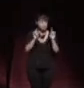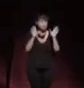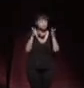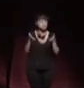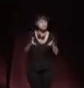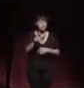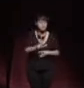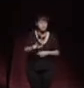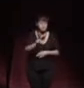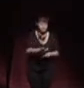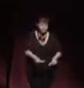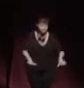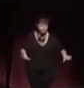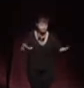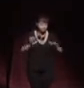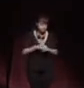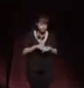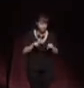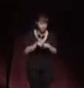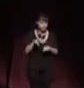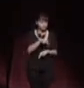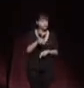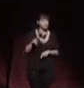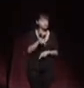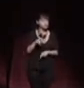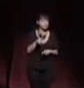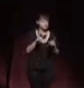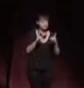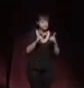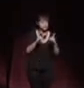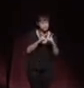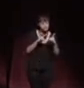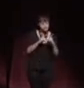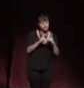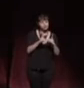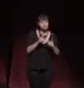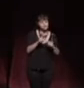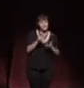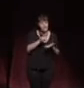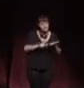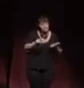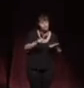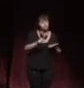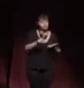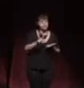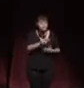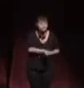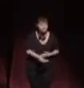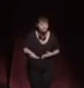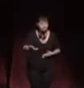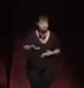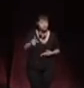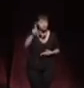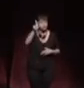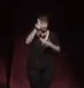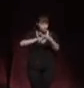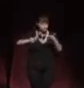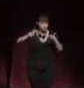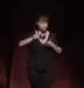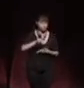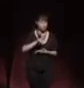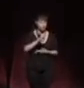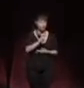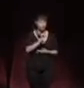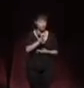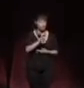professora associada de didática da literatura infantil da Universidade de Oviedo.